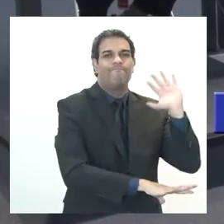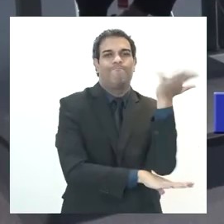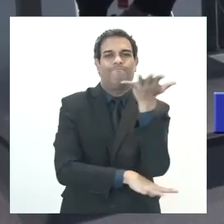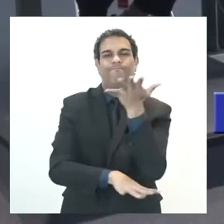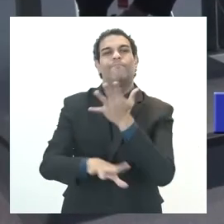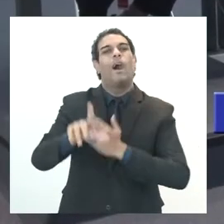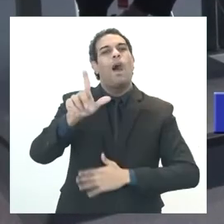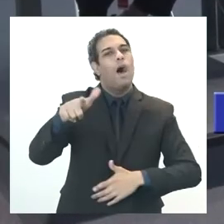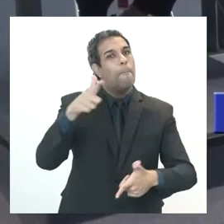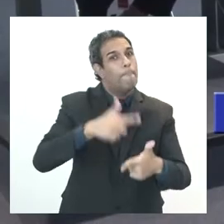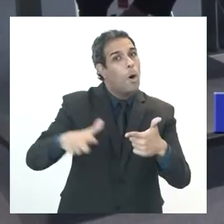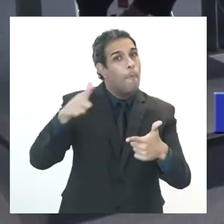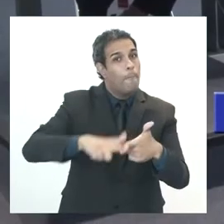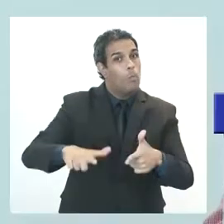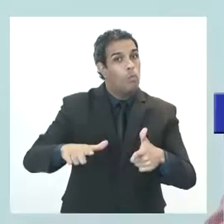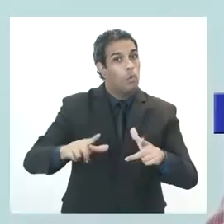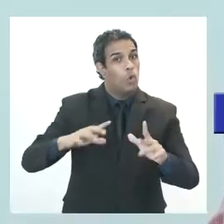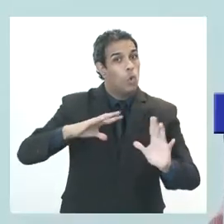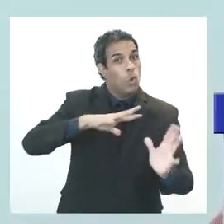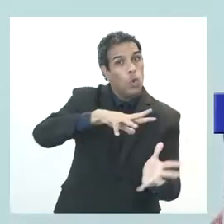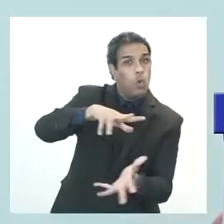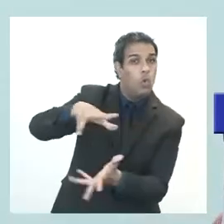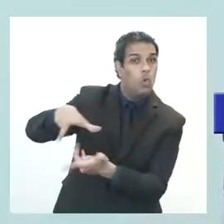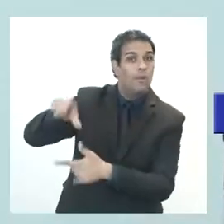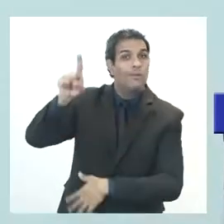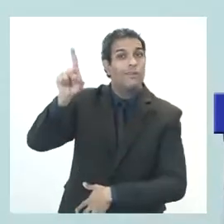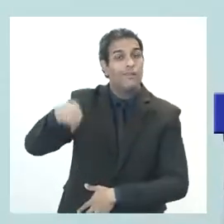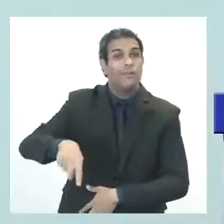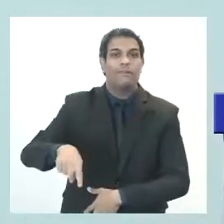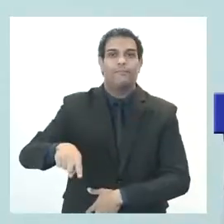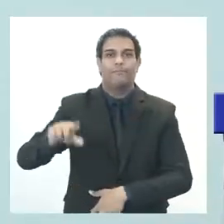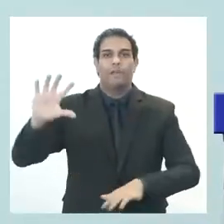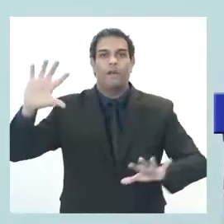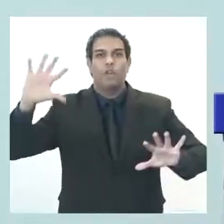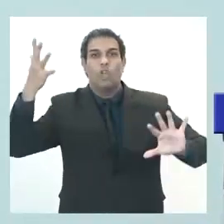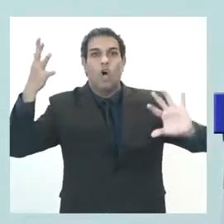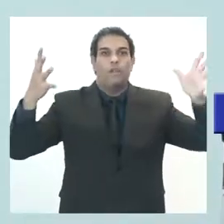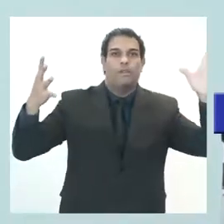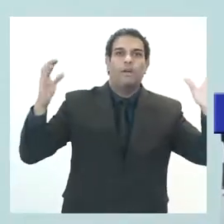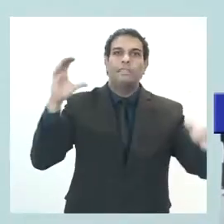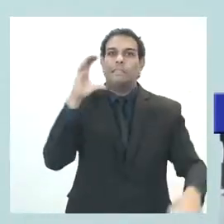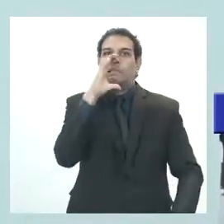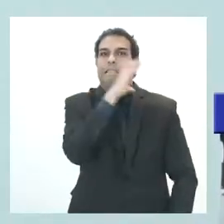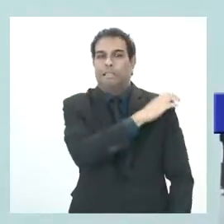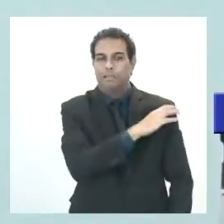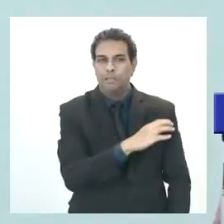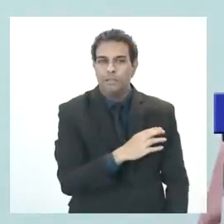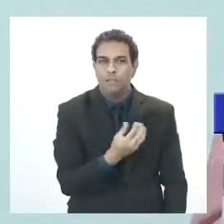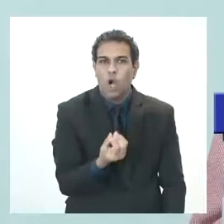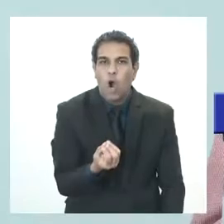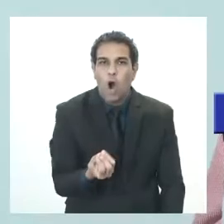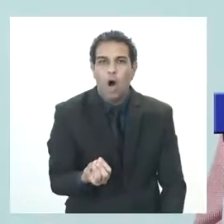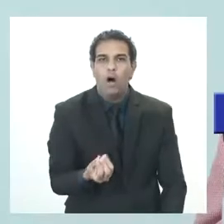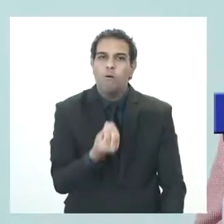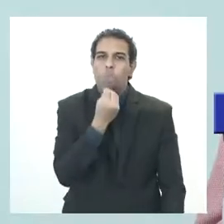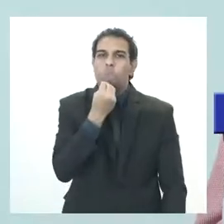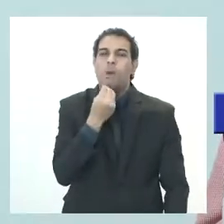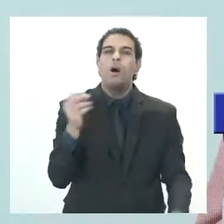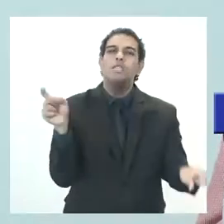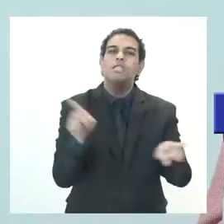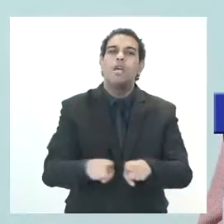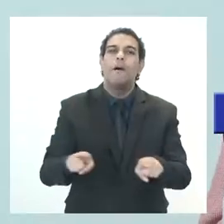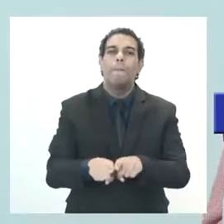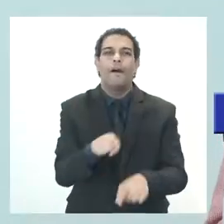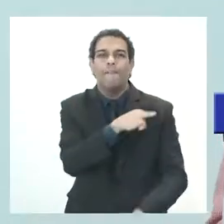do mundo hoje do mundo é a questão do aquecimento global bom e posso dizer a